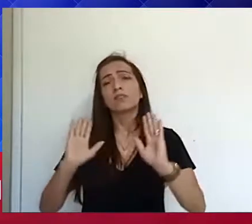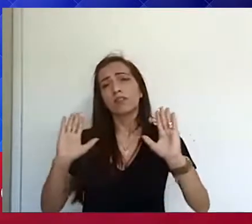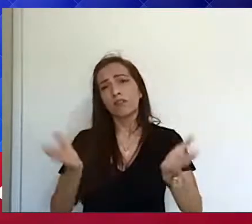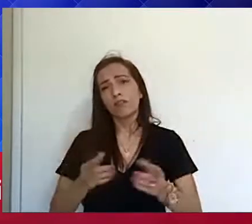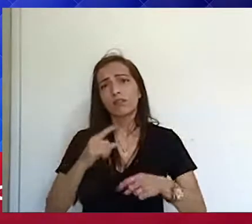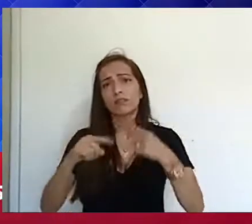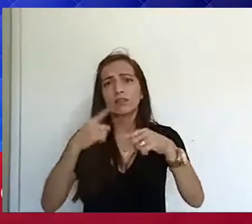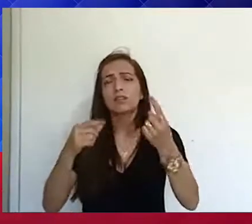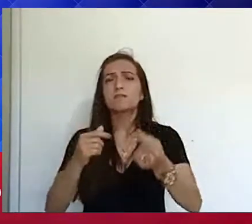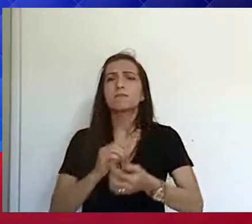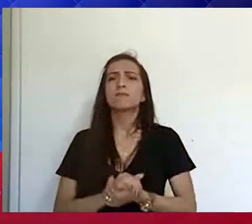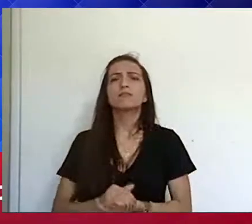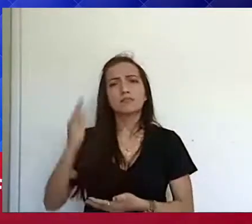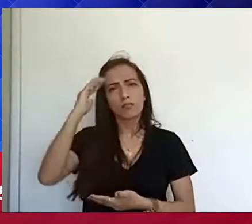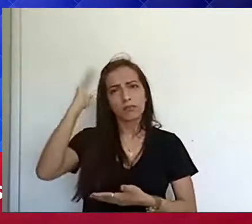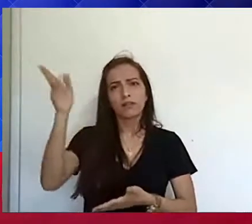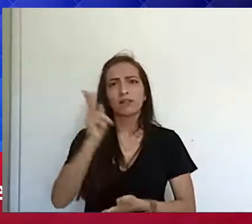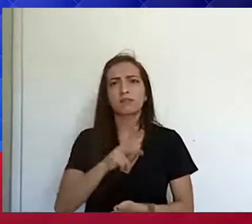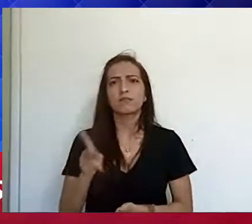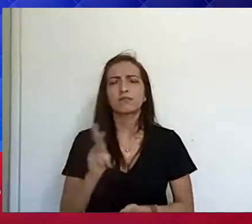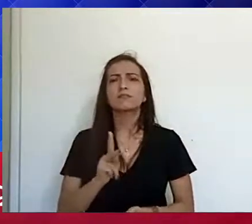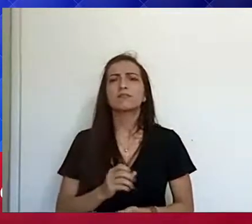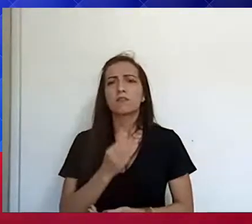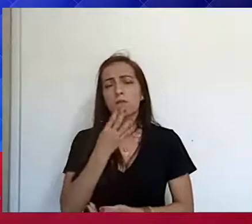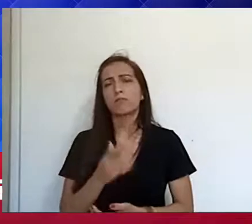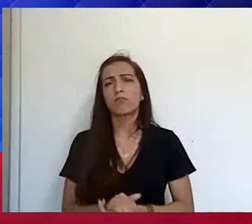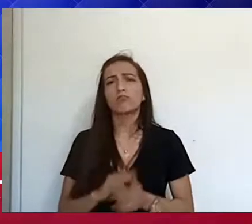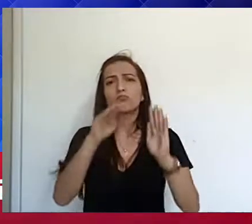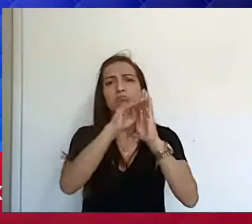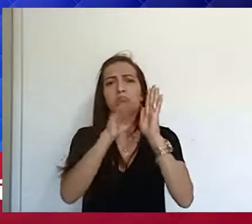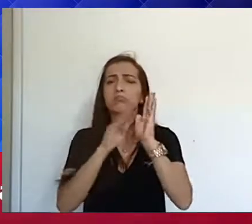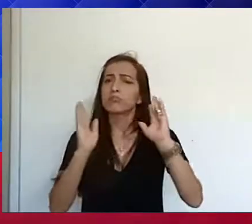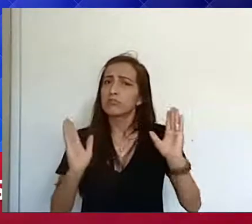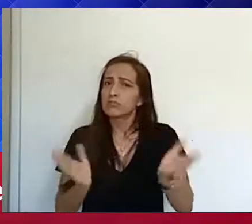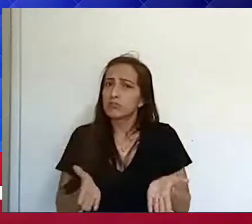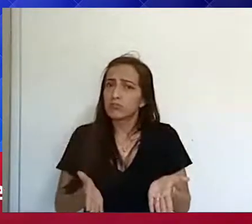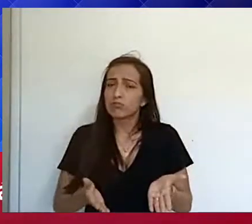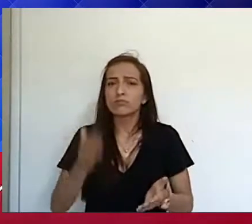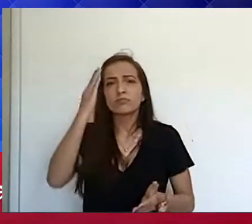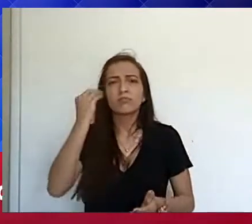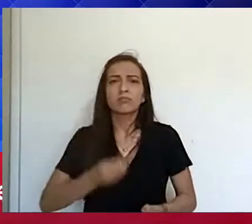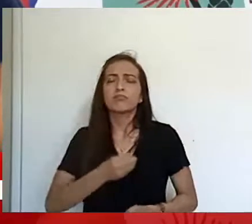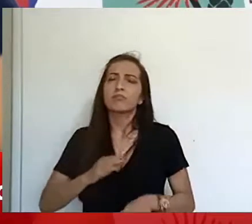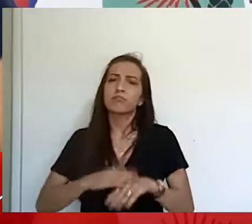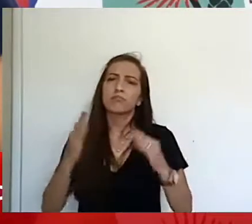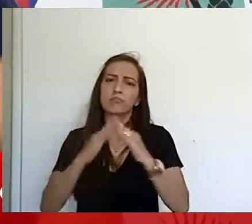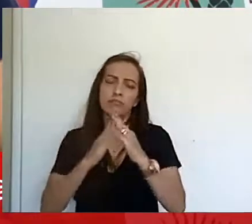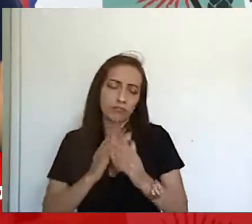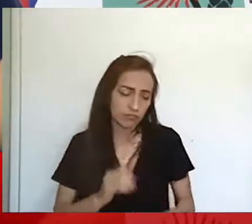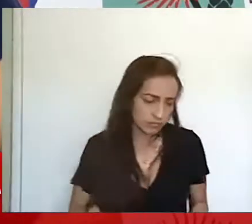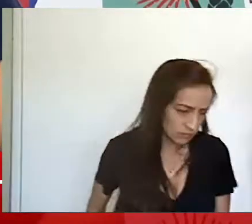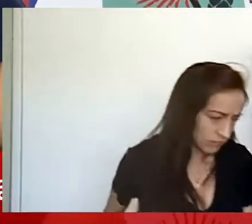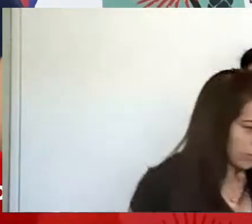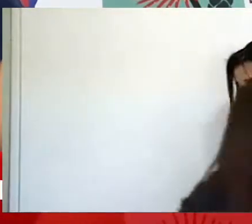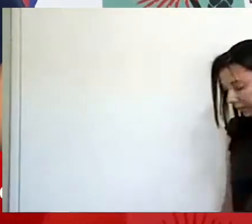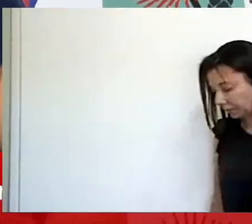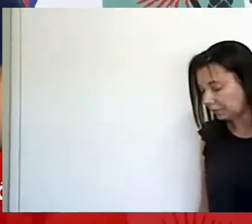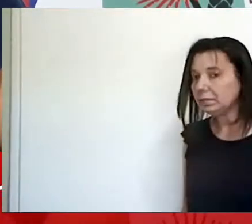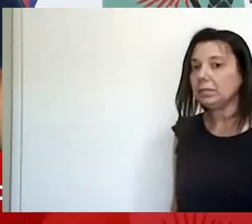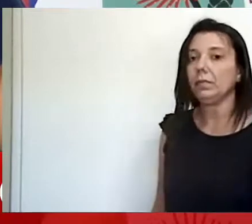obrigada, professora. Bom, o programa de hoje, Saber Viver Melhor em Casa, um programa do Sindicato dos Professores do Distrito